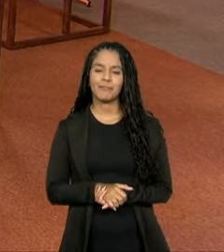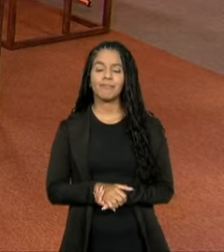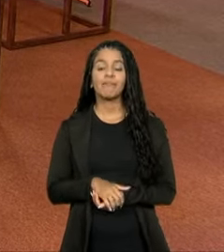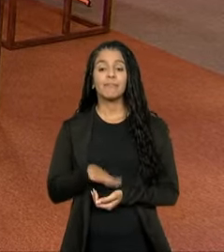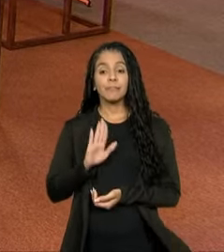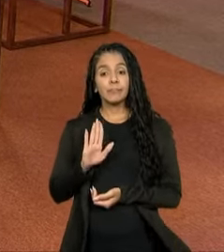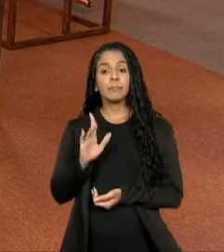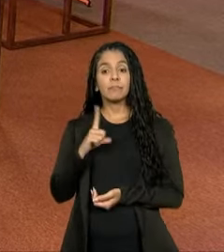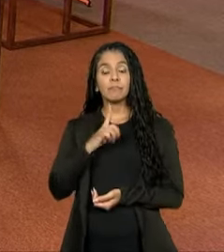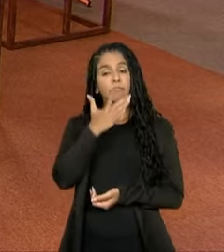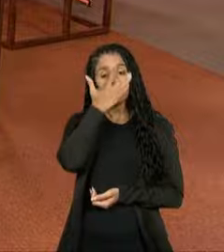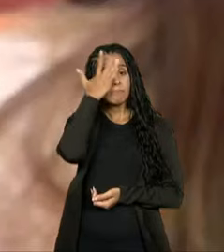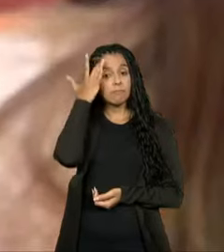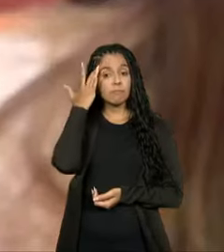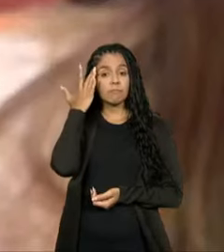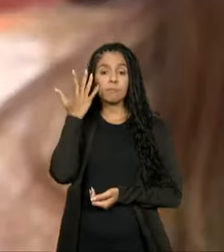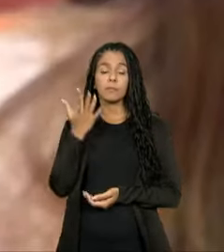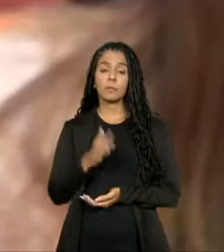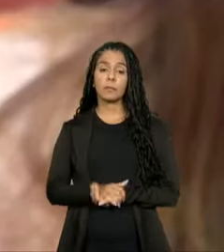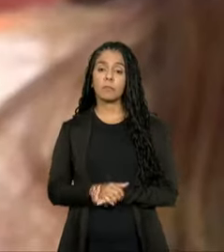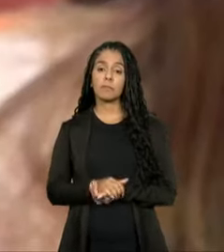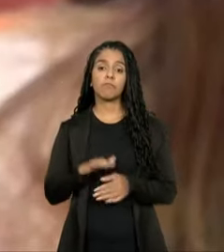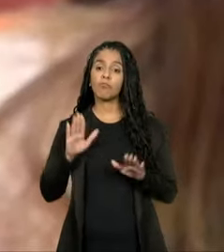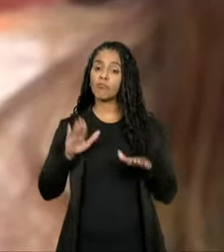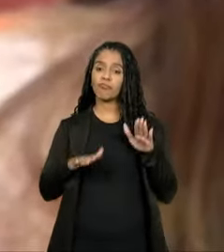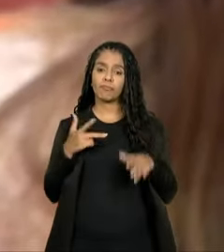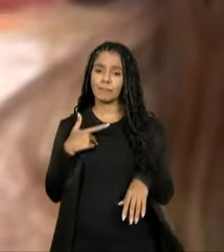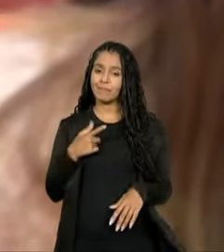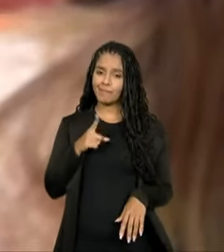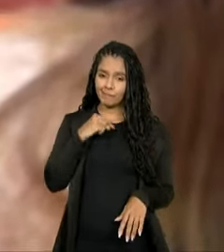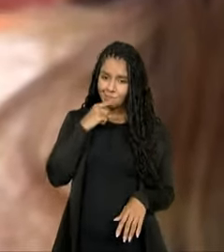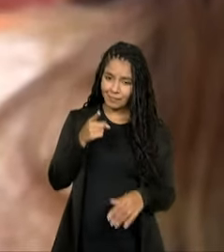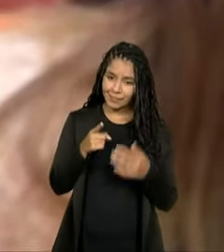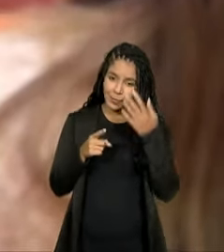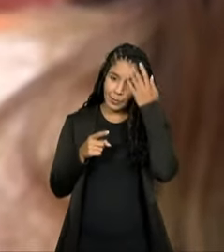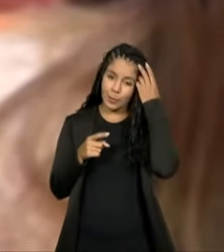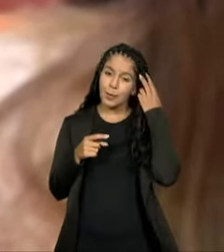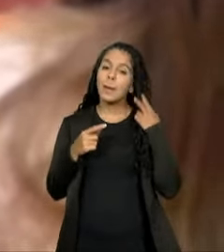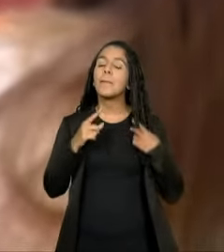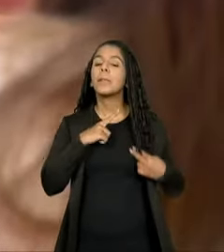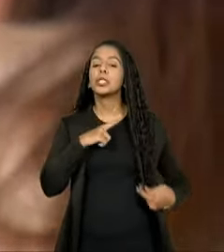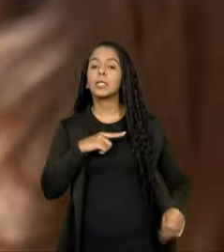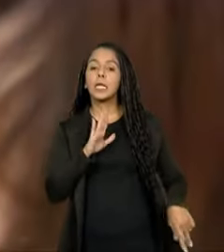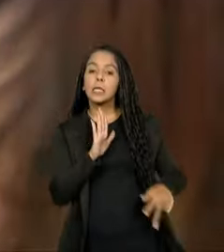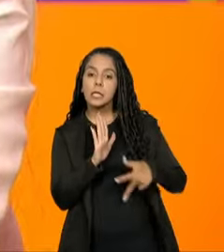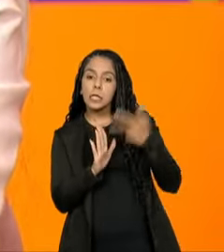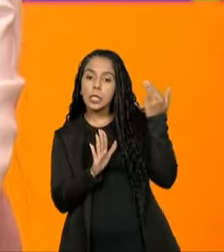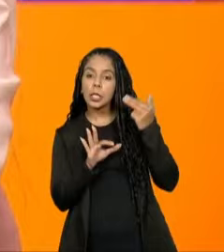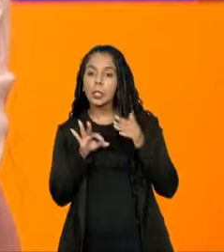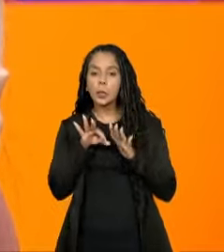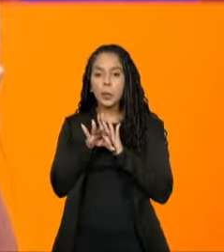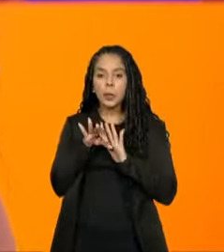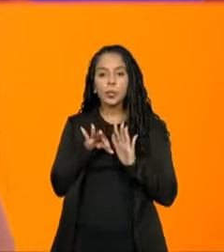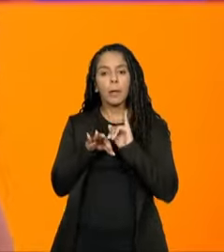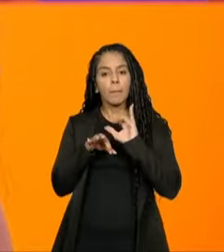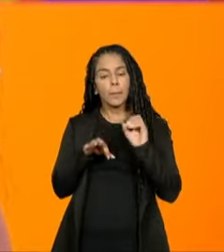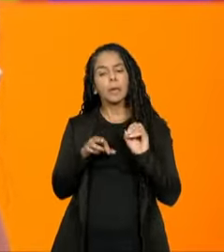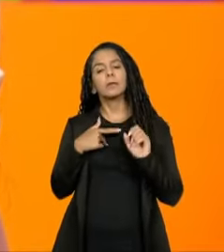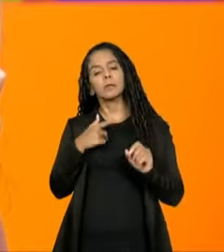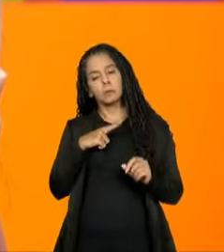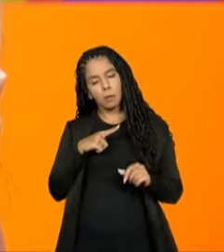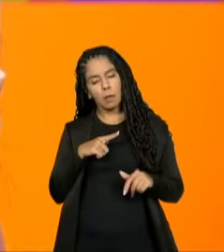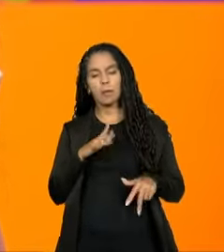Mas tem gente que de repente não dá certo. Mas existem cirurgias agora também para isso, né? Existem, na verdade, cirurgias.